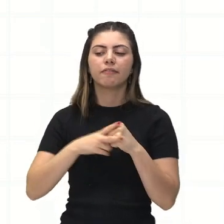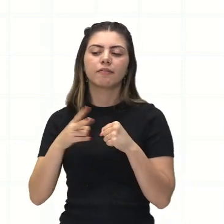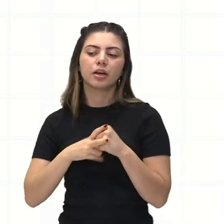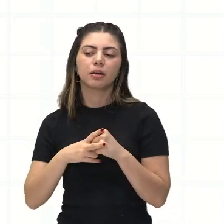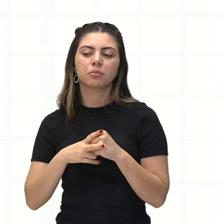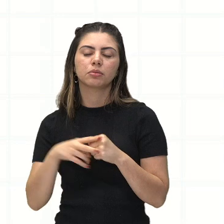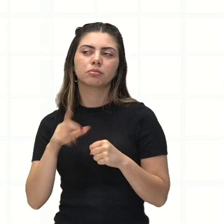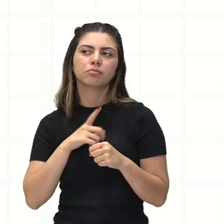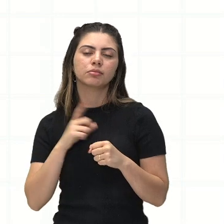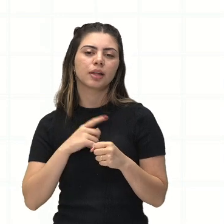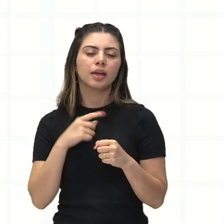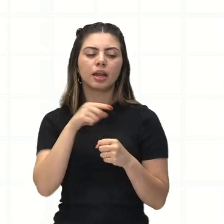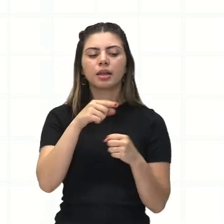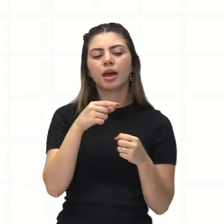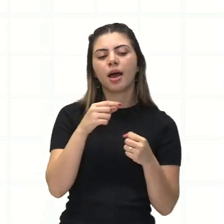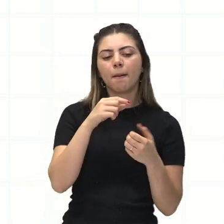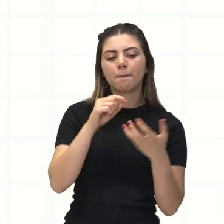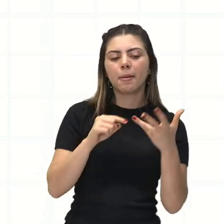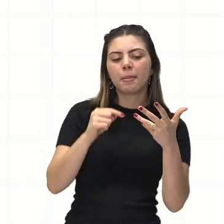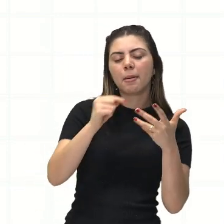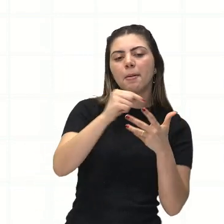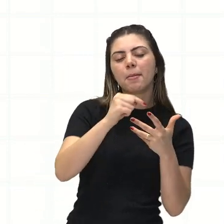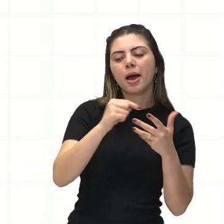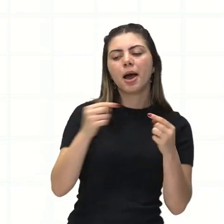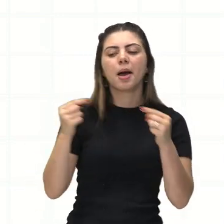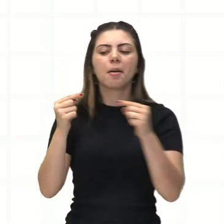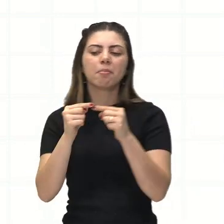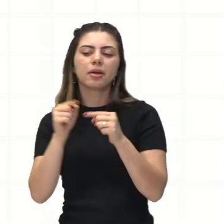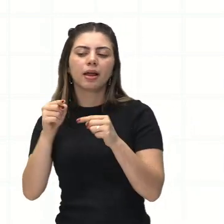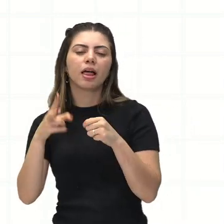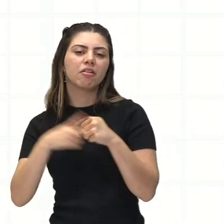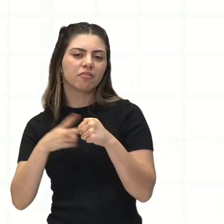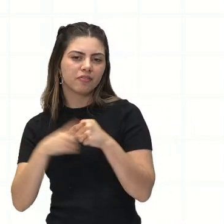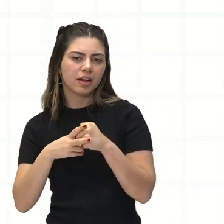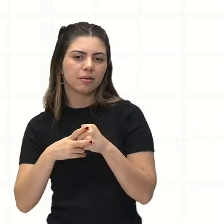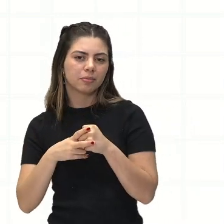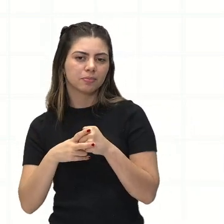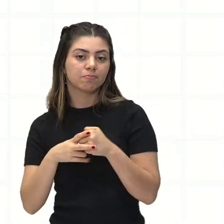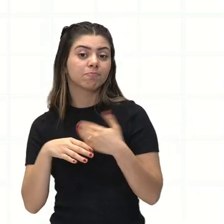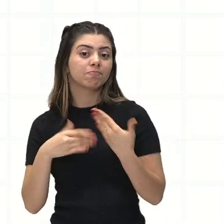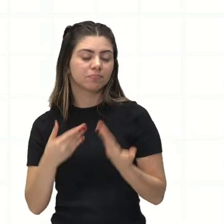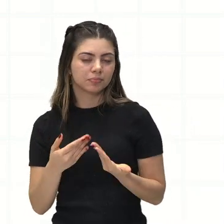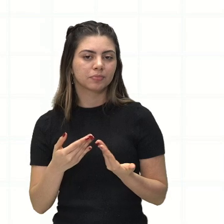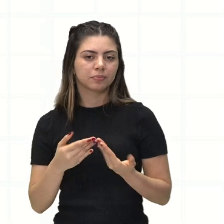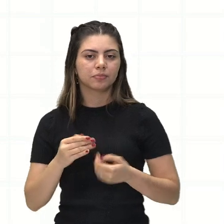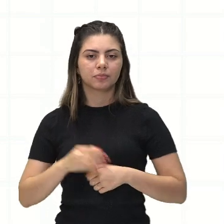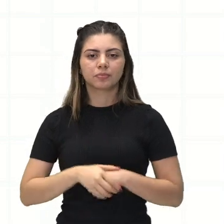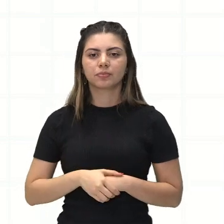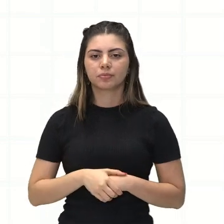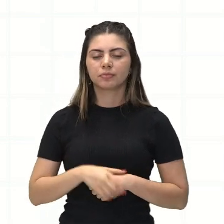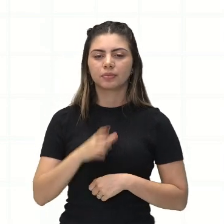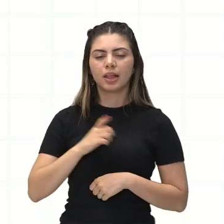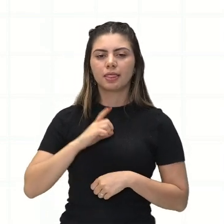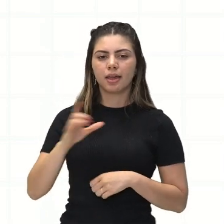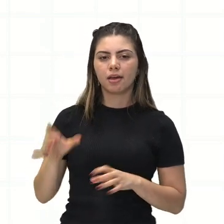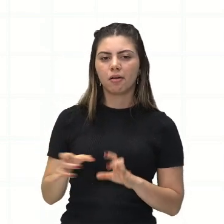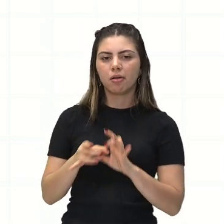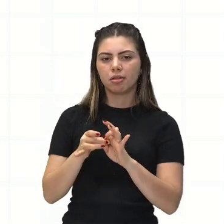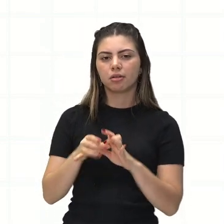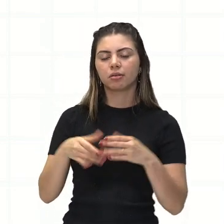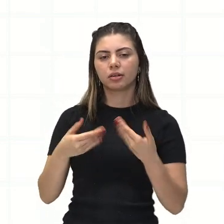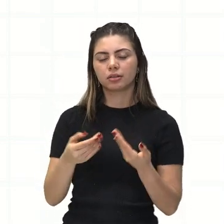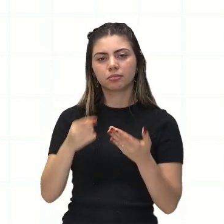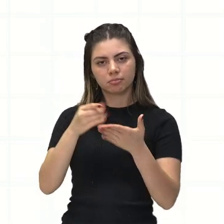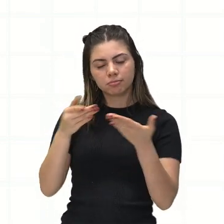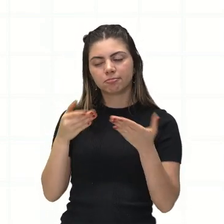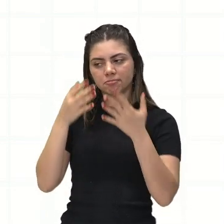eu tenho uma dessas palavras entre esse verbo e a minha preposição e o meu complemento? Então, muito